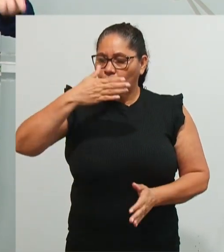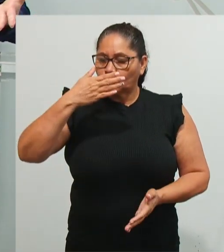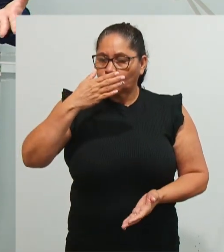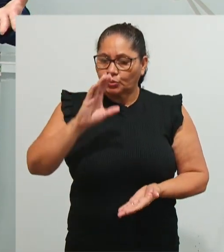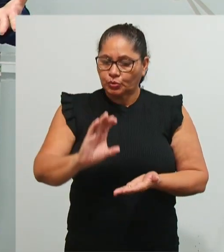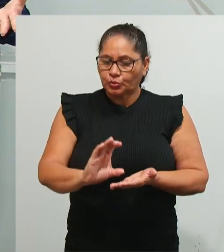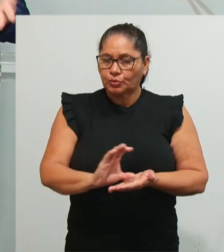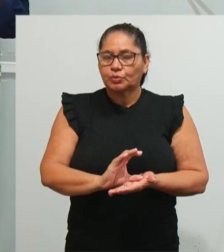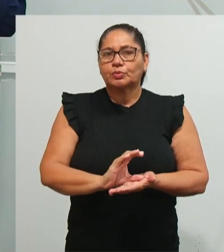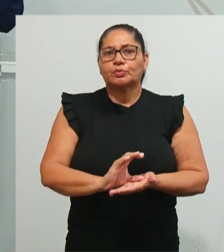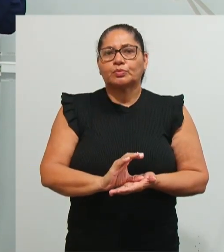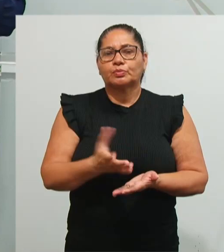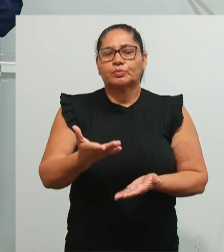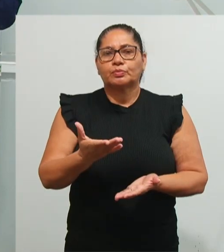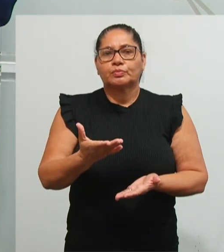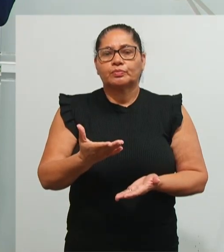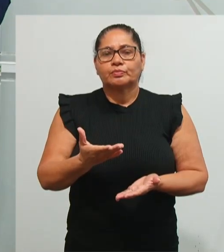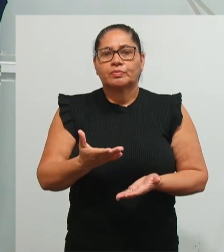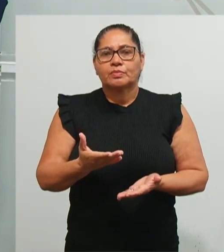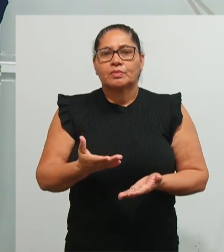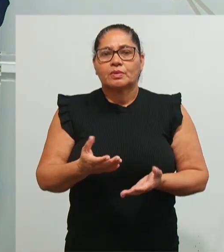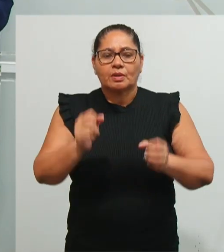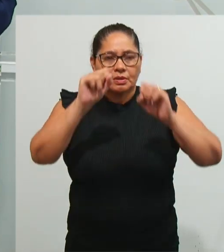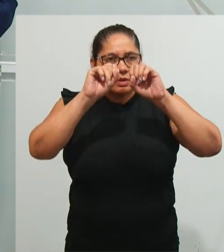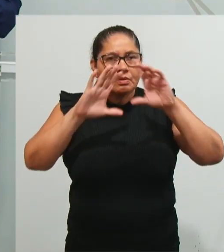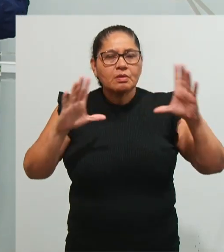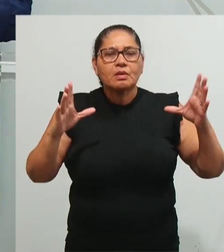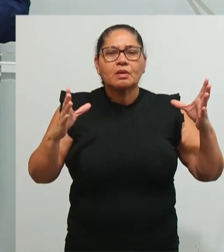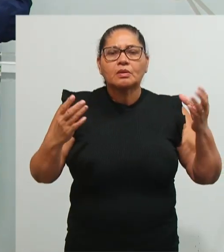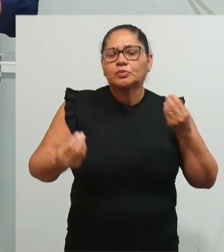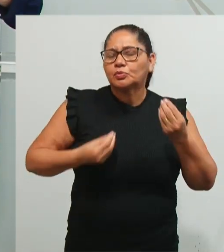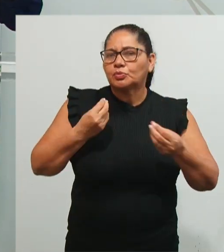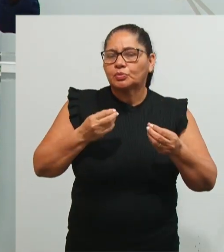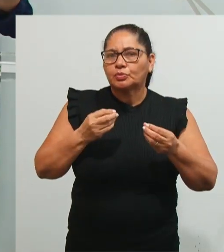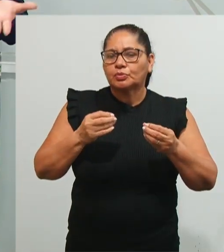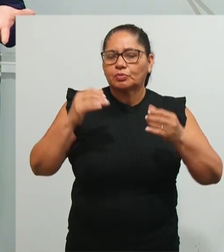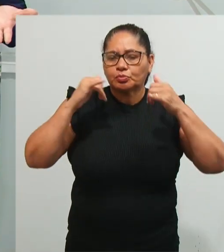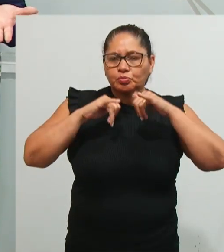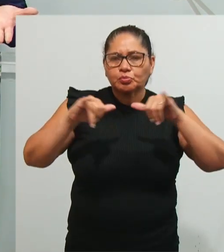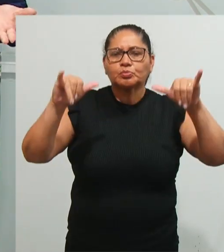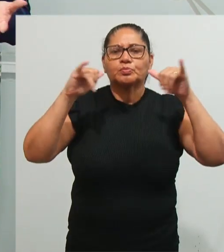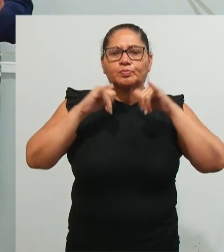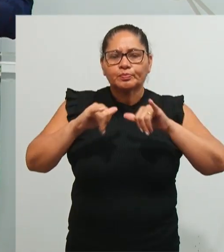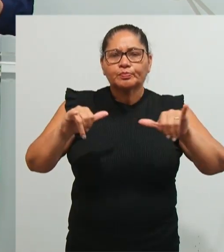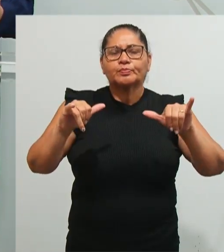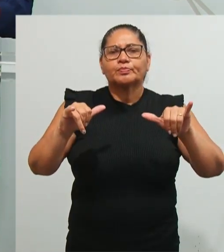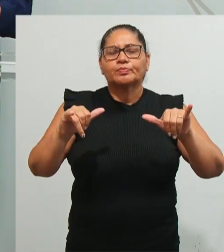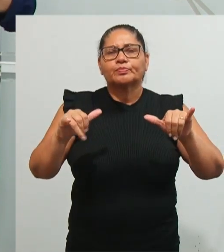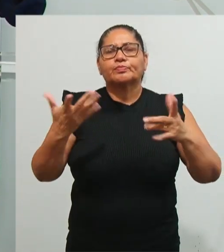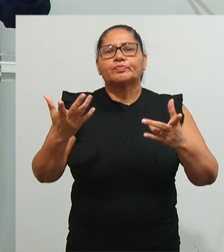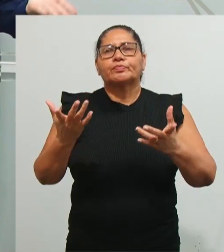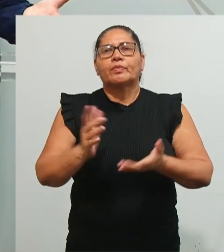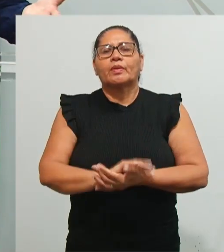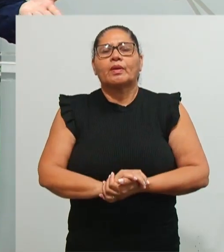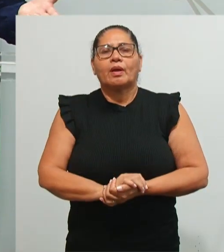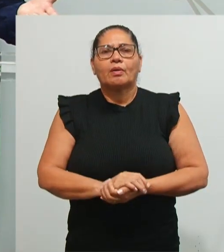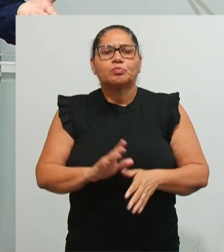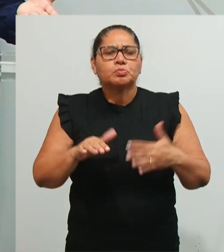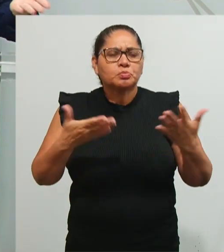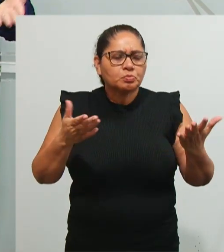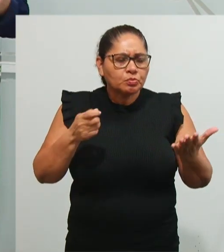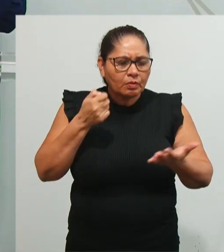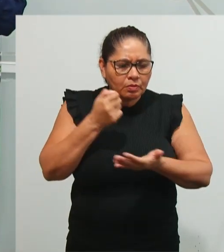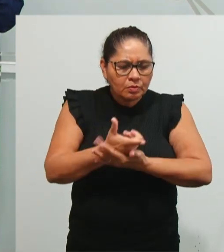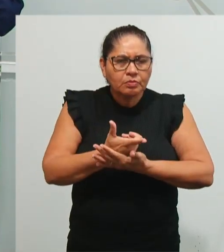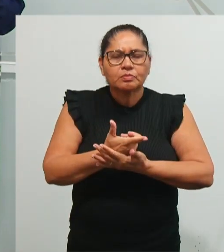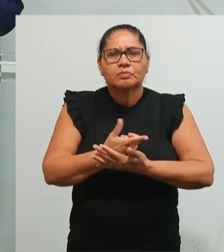nas prestações de conta e vai ser dado transparência à medida que a gente publica periodicamente quais são os gastos realizados